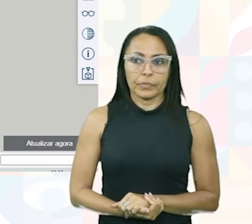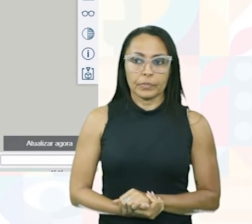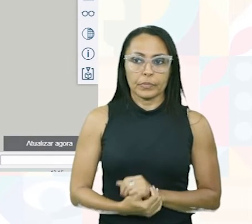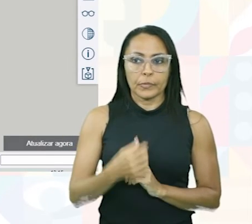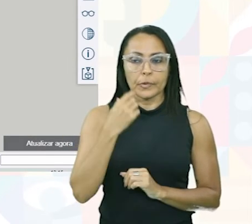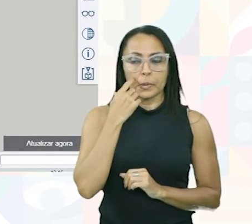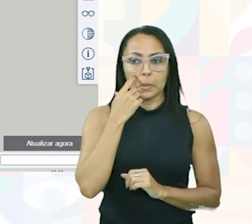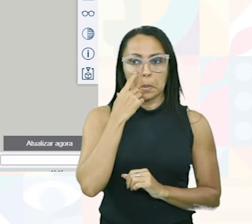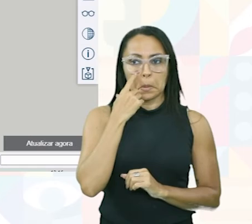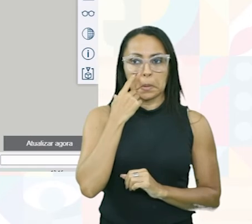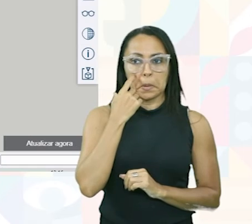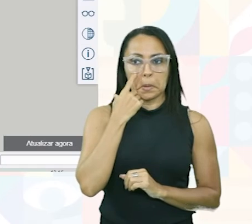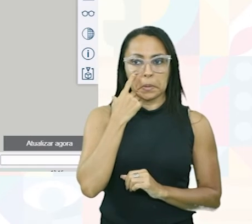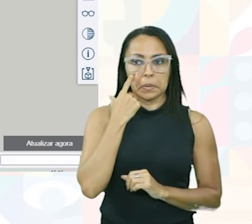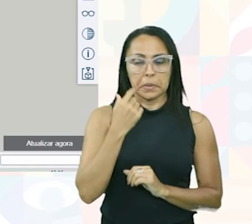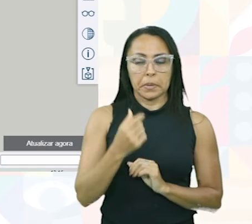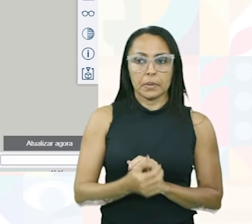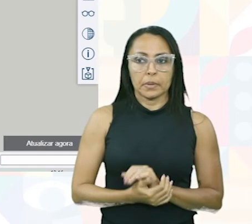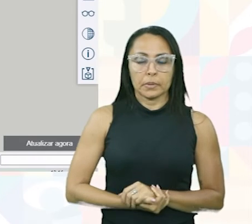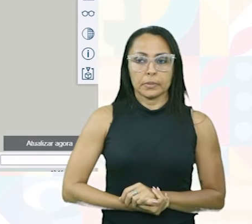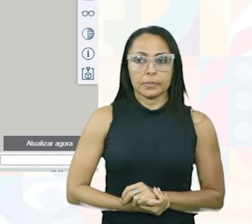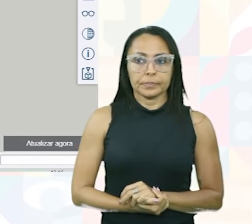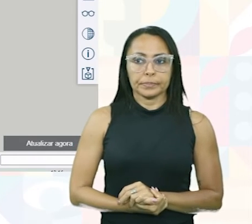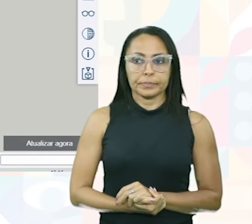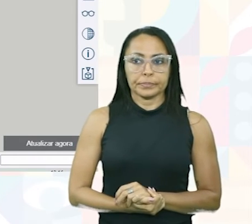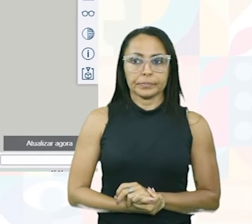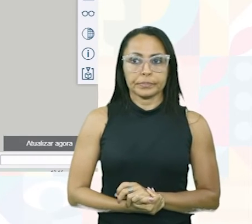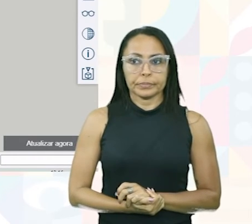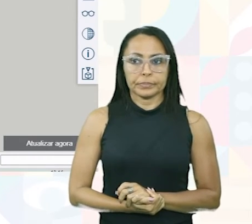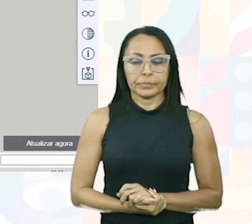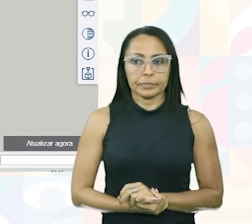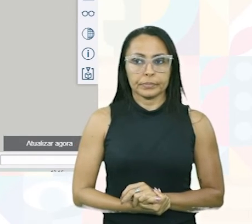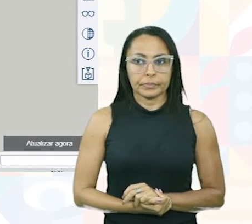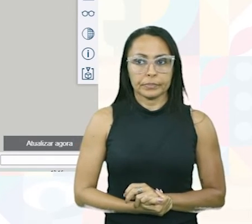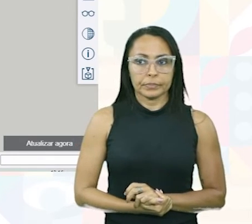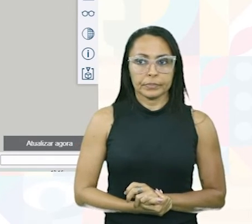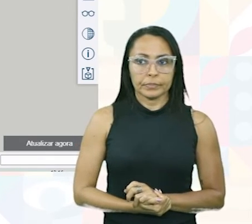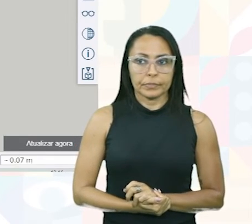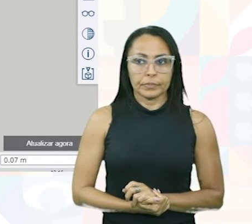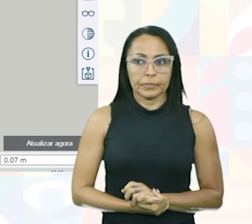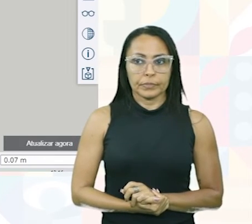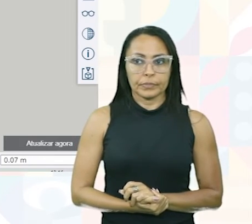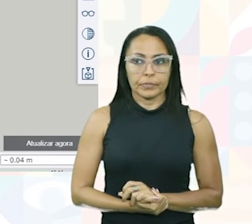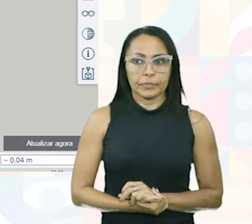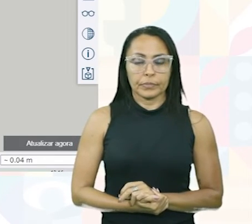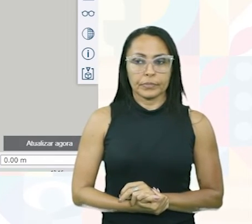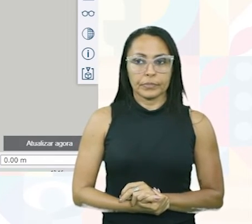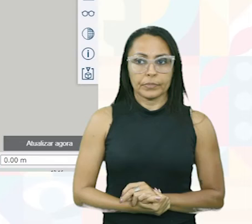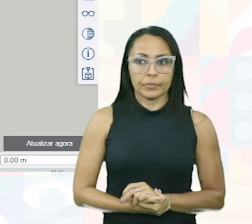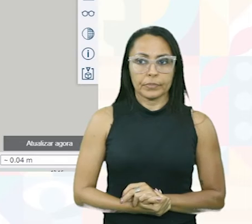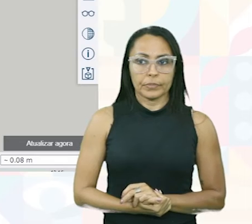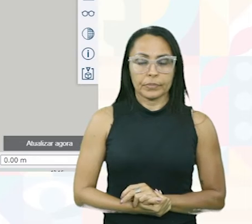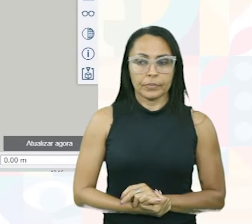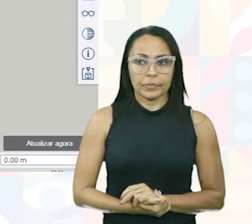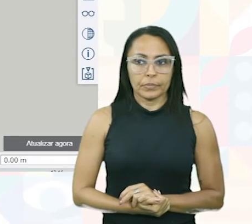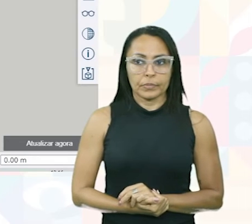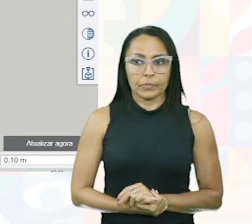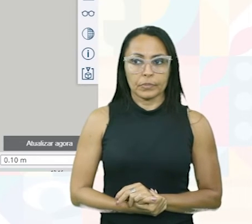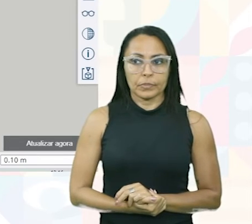aqui. Deixa eu colocar aqui nessa perspectiva para criar o círculo exatamente onde eu quero, ó.